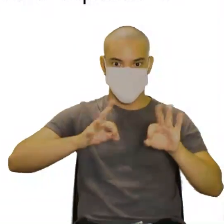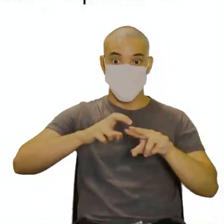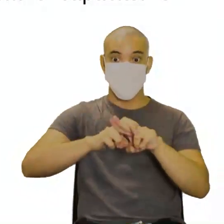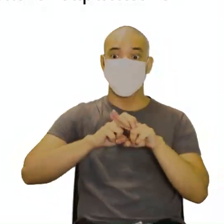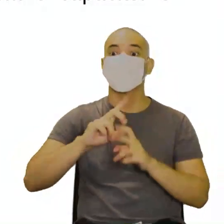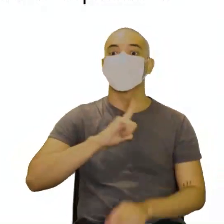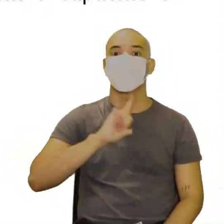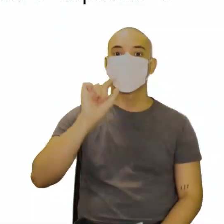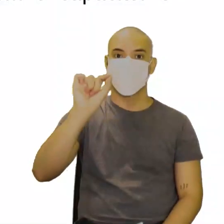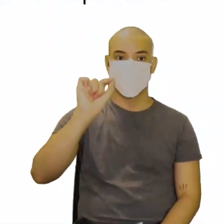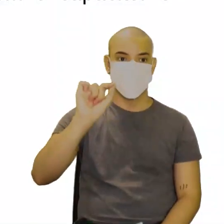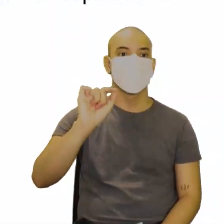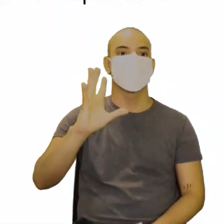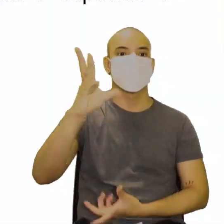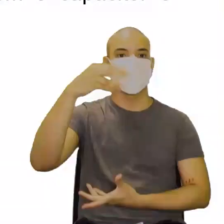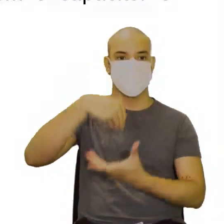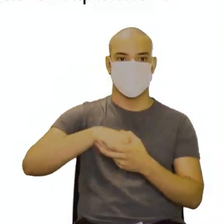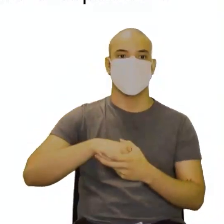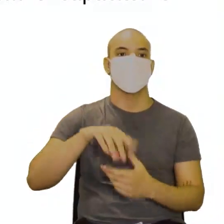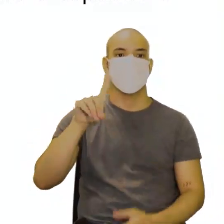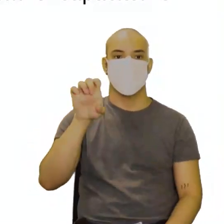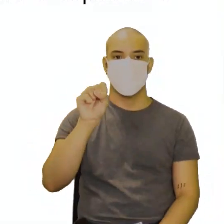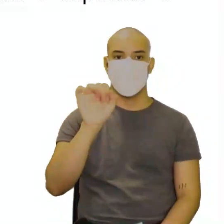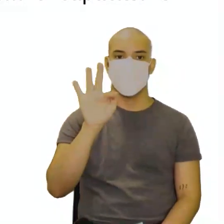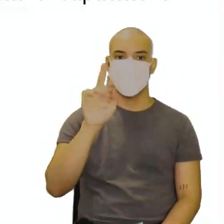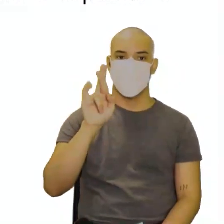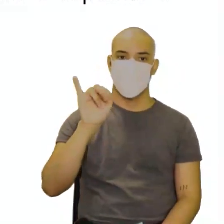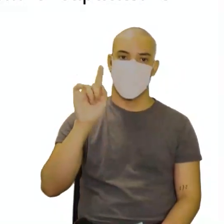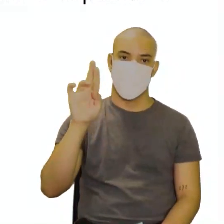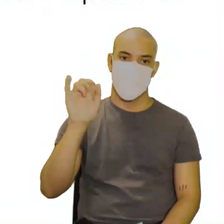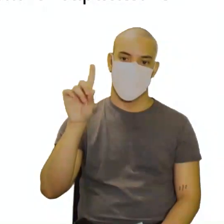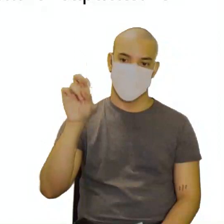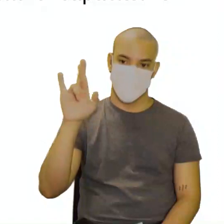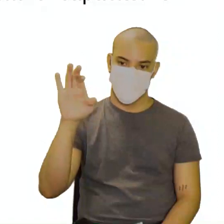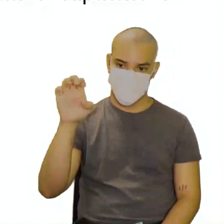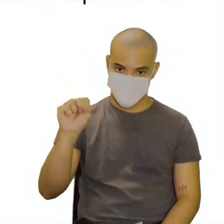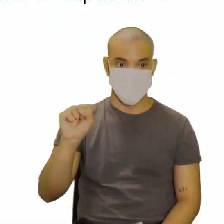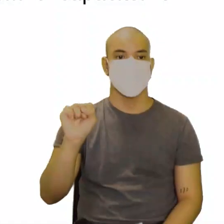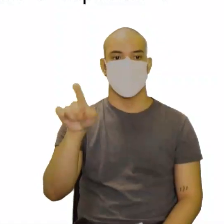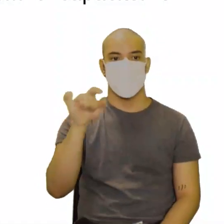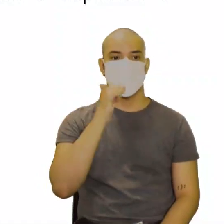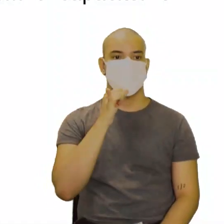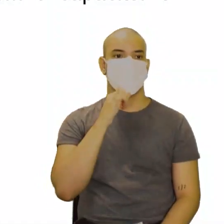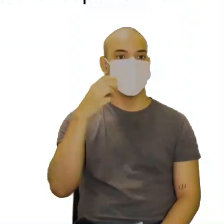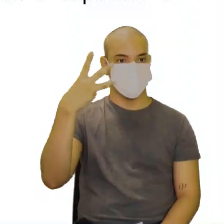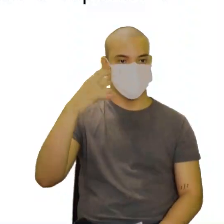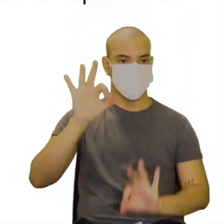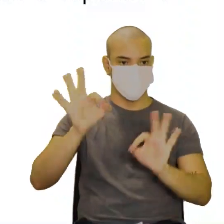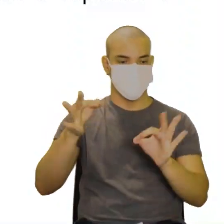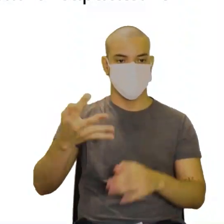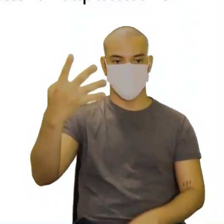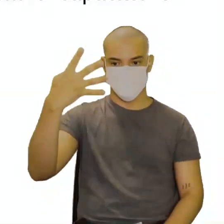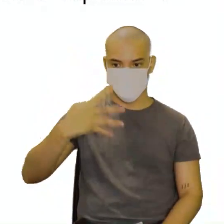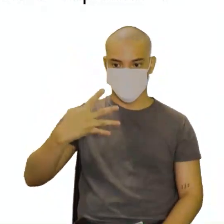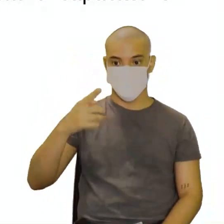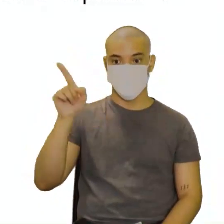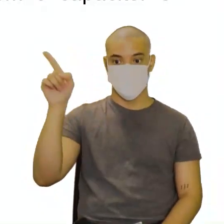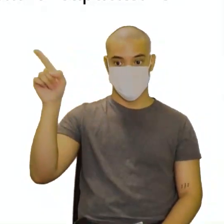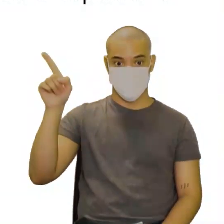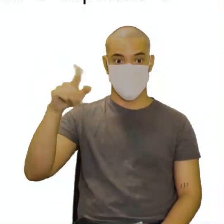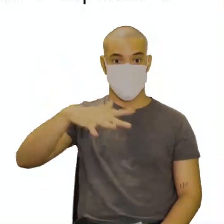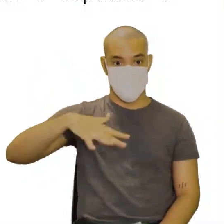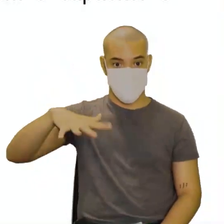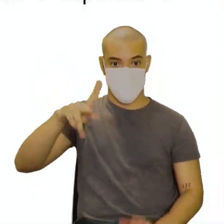aqui fazendo o quê? Armazenando carga. Então, é um exemplo. A 3 está correta. E aqui na 4, a área das